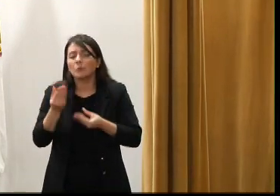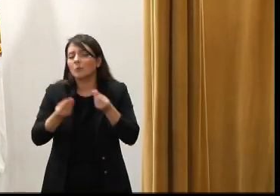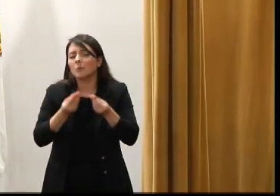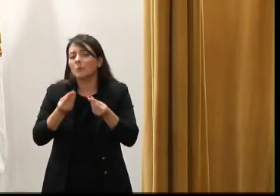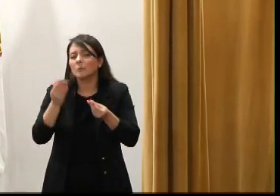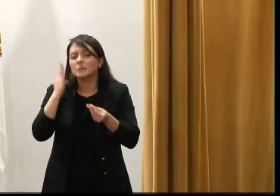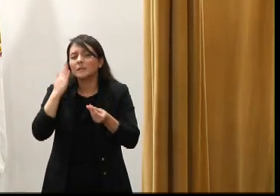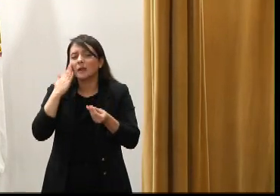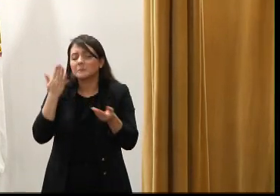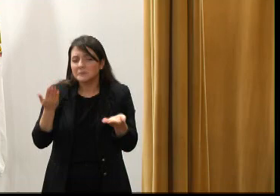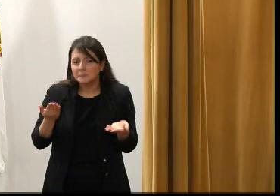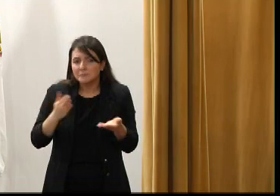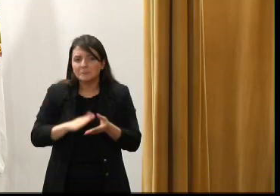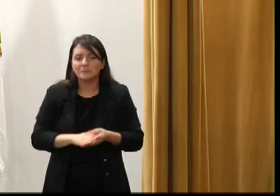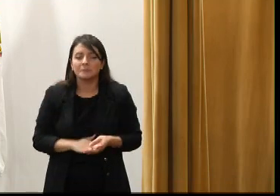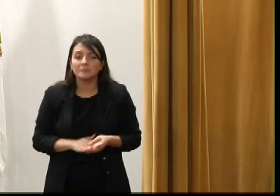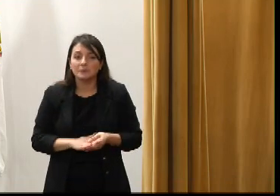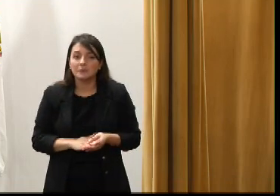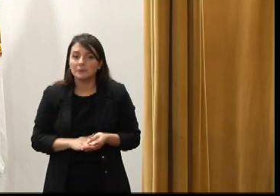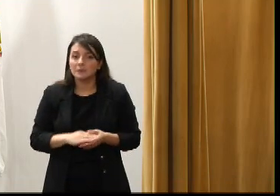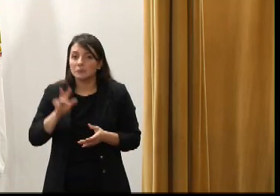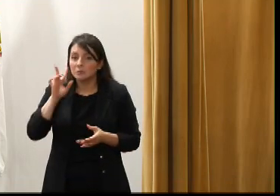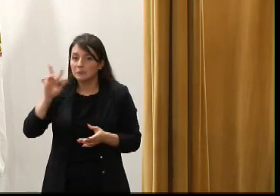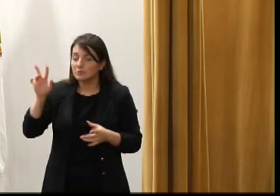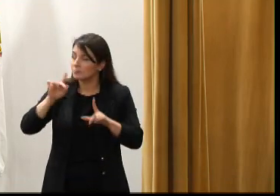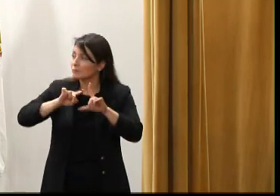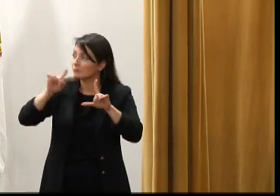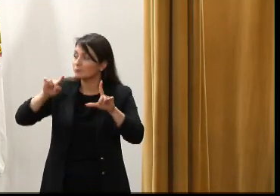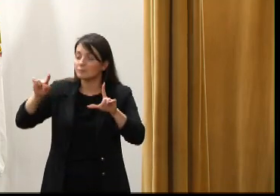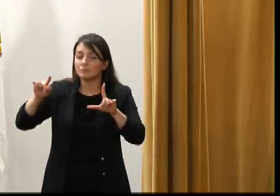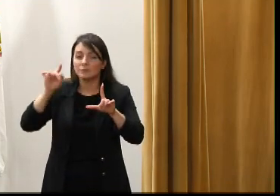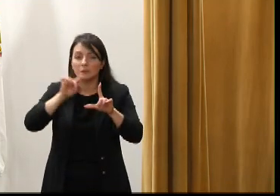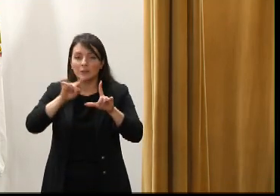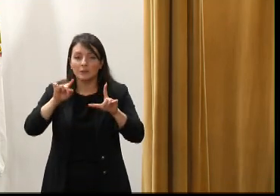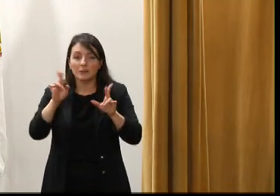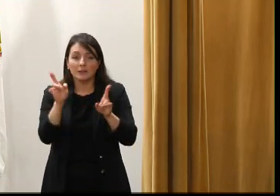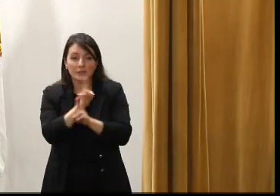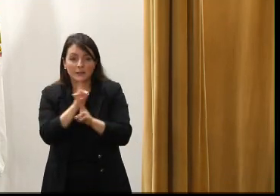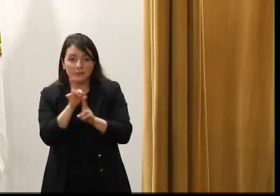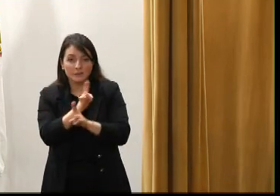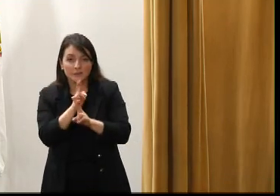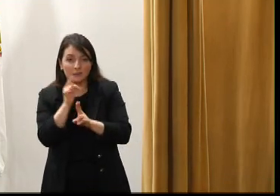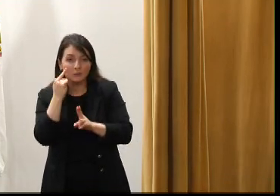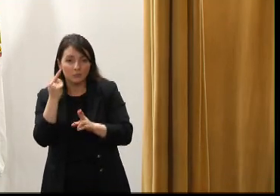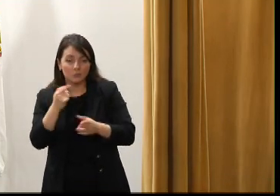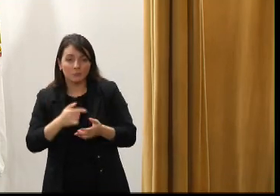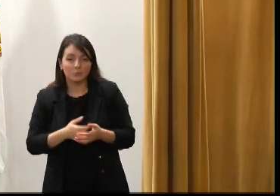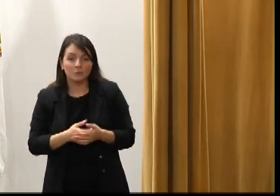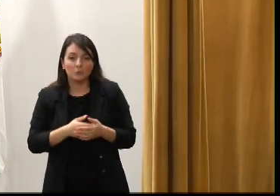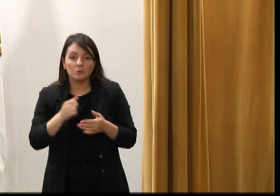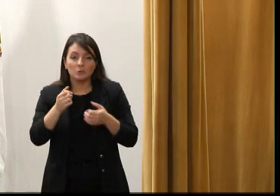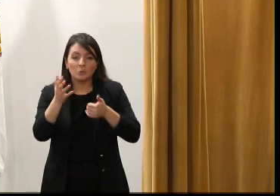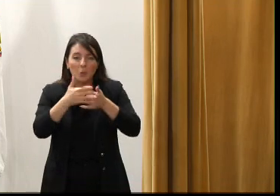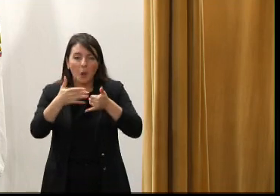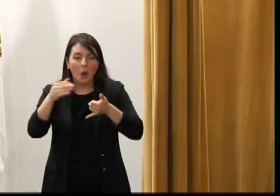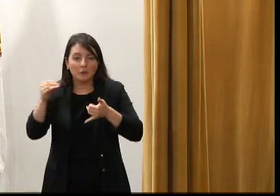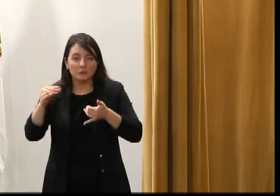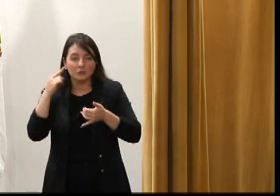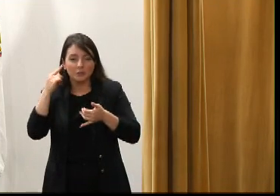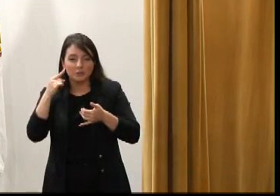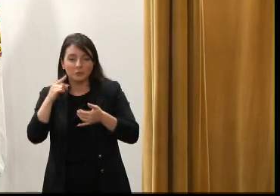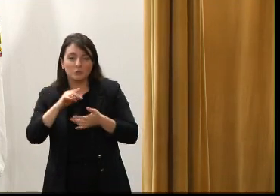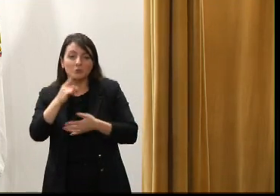Aqui nesse gráfico eu tenho uma relação entre a razão isotópica do oxigênio 18 para o